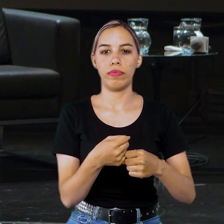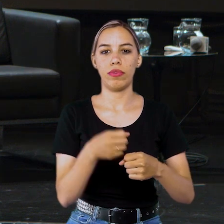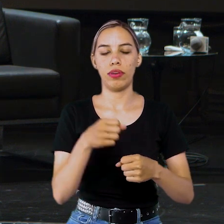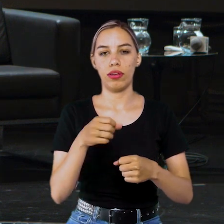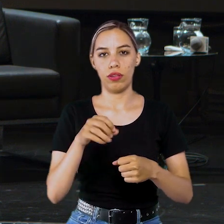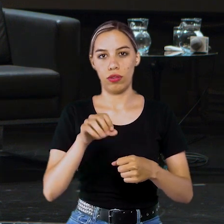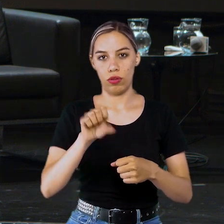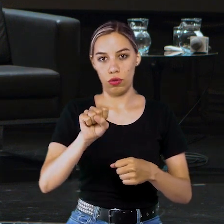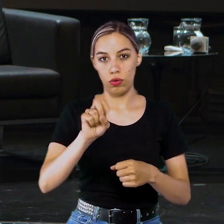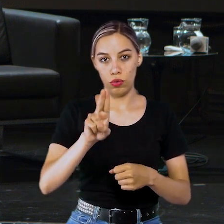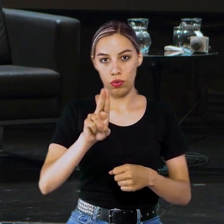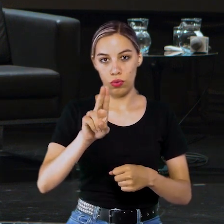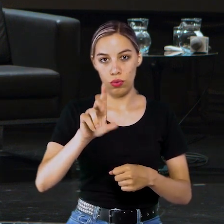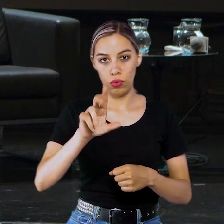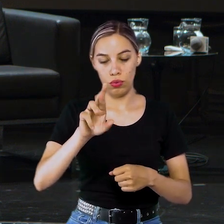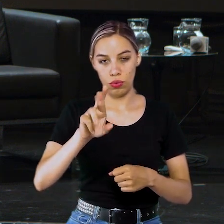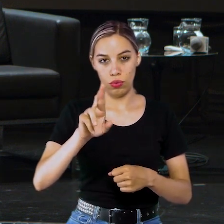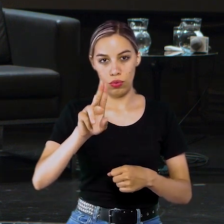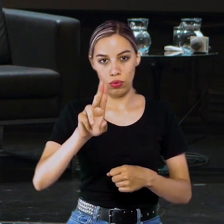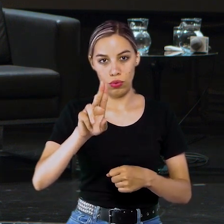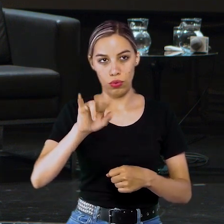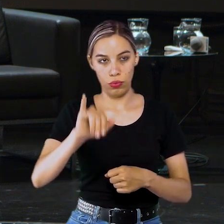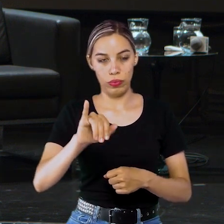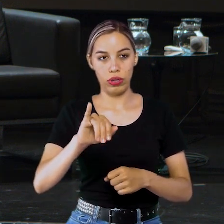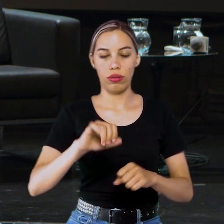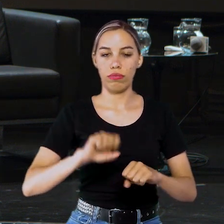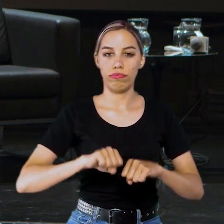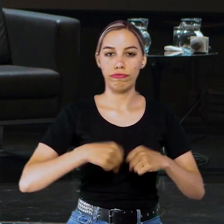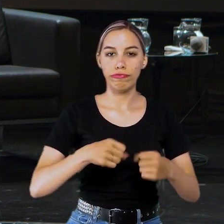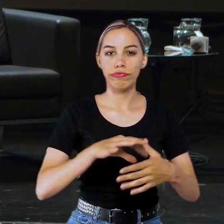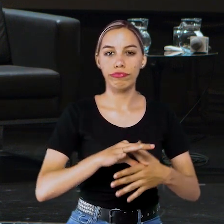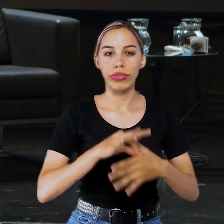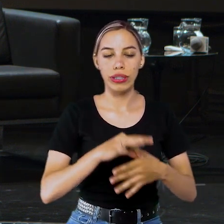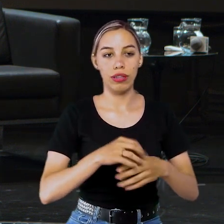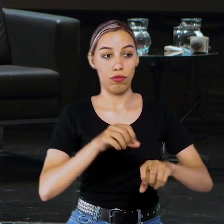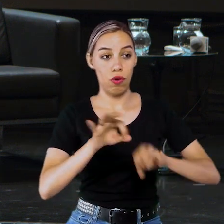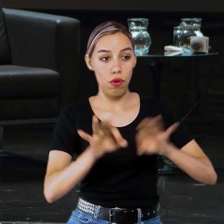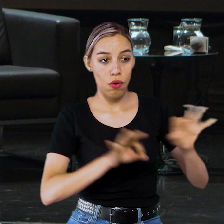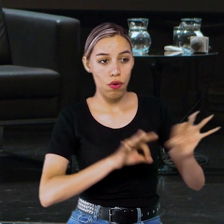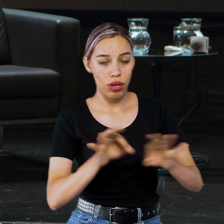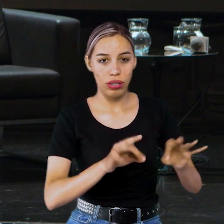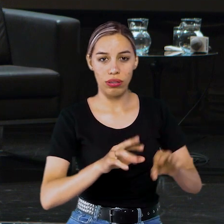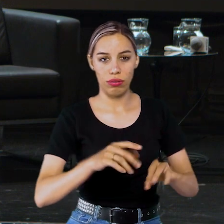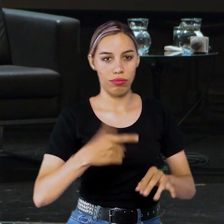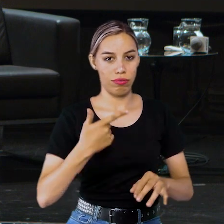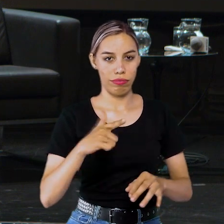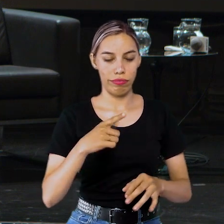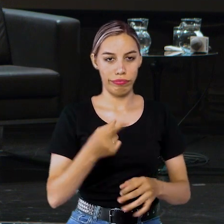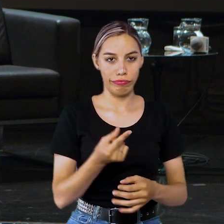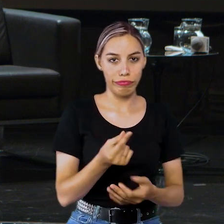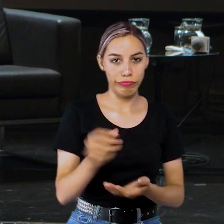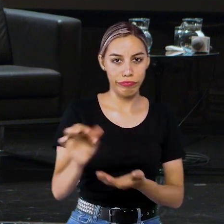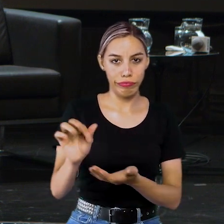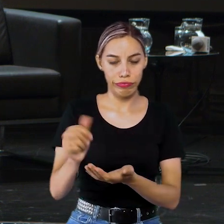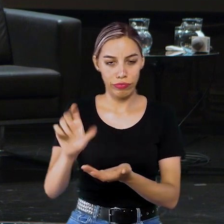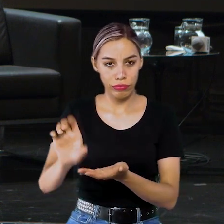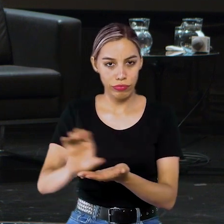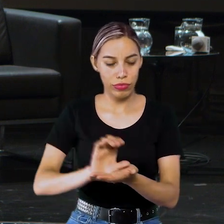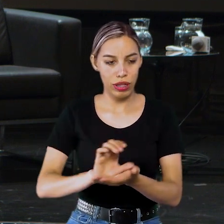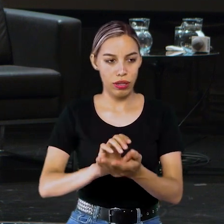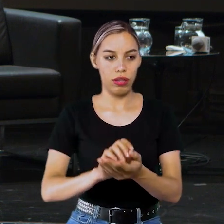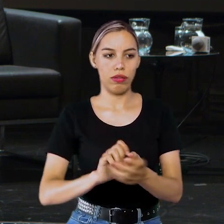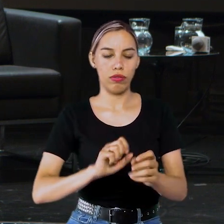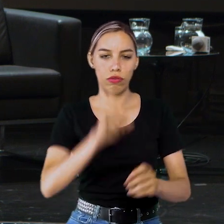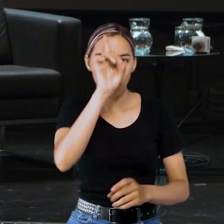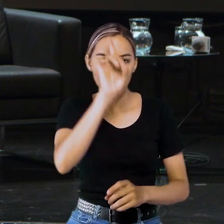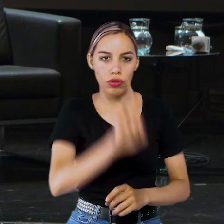é coordenadora do Movimento da Juventude Indígena e trabalha na organização não governamental de defesa dos direitos